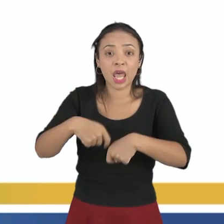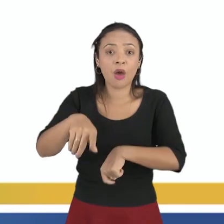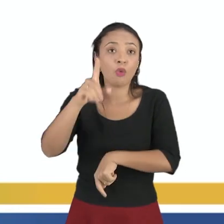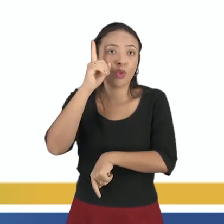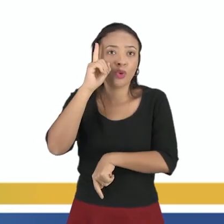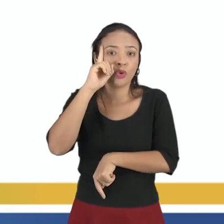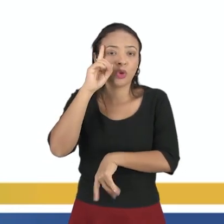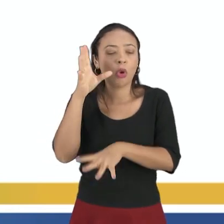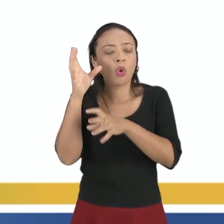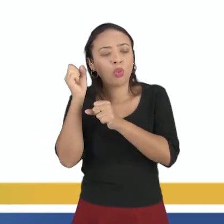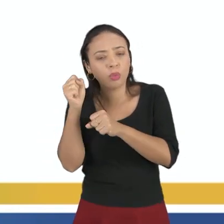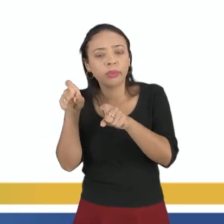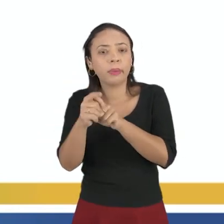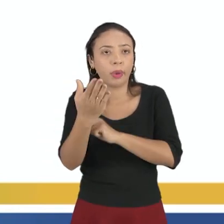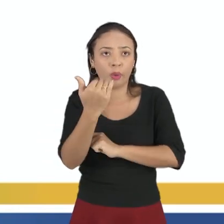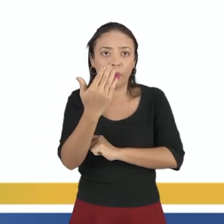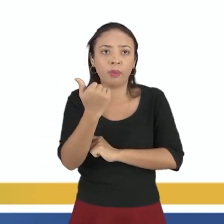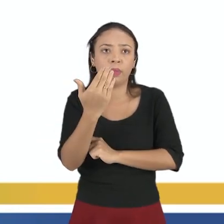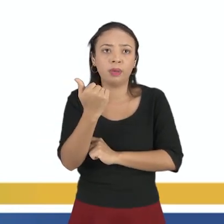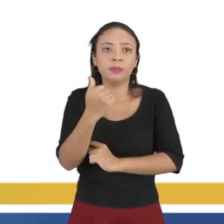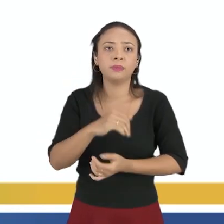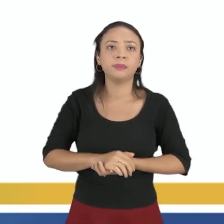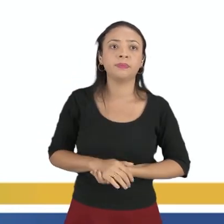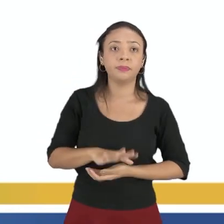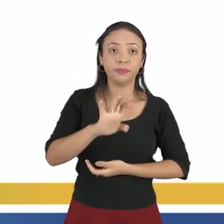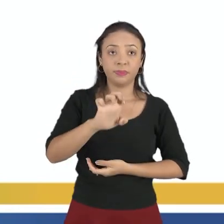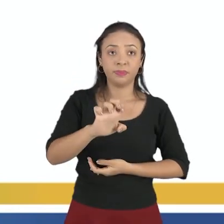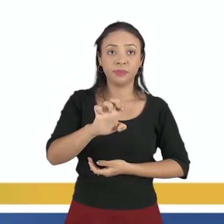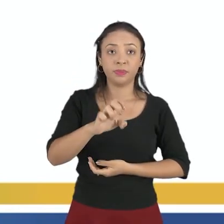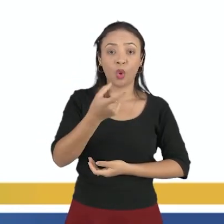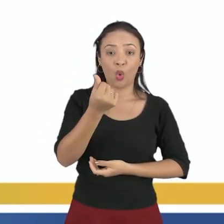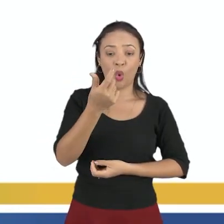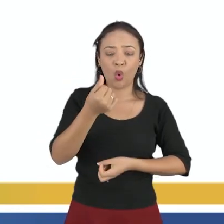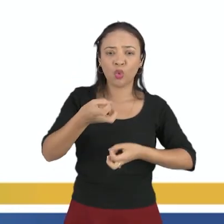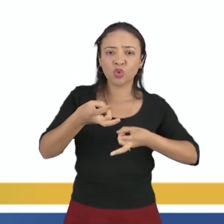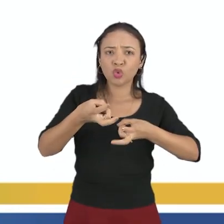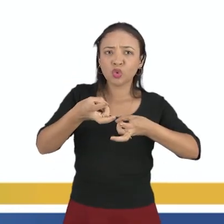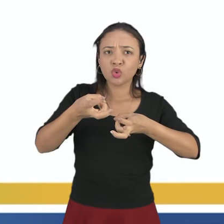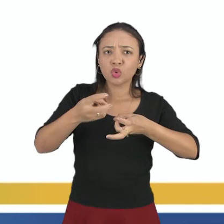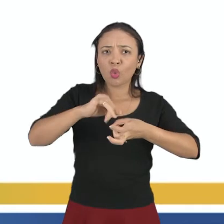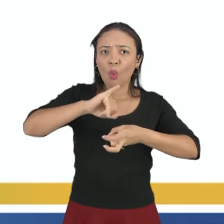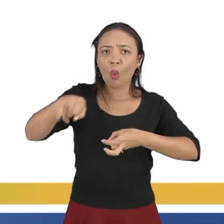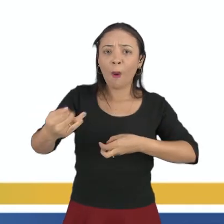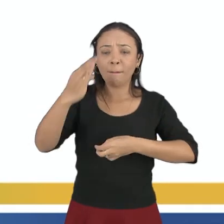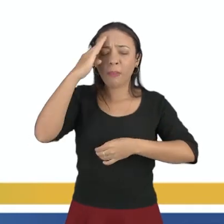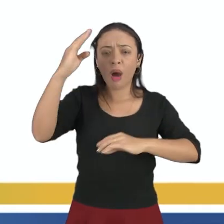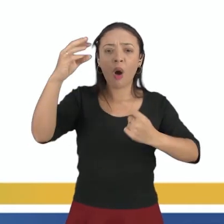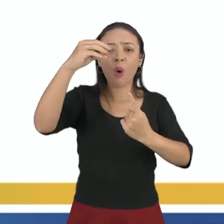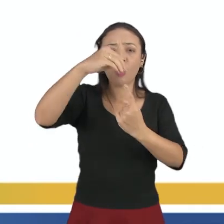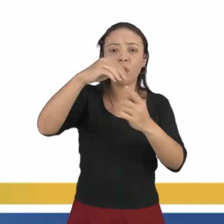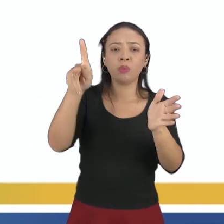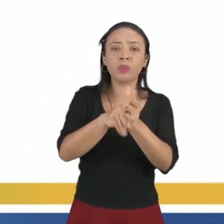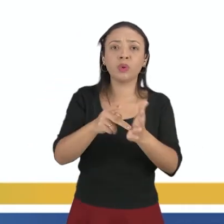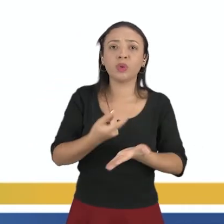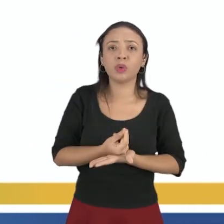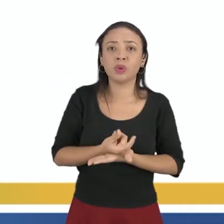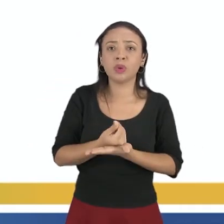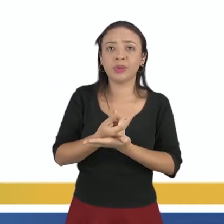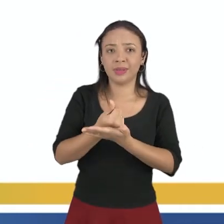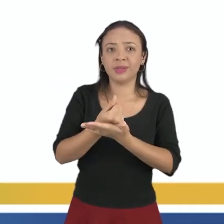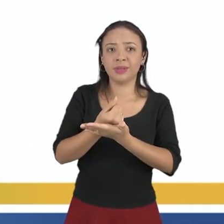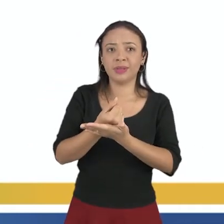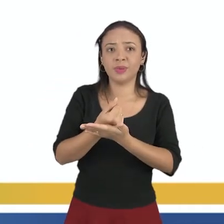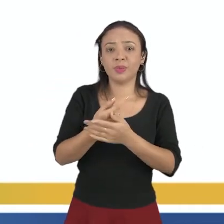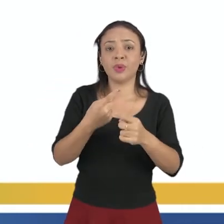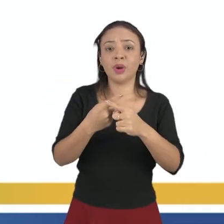onde dormir e comer. E a letra E. O lucro é o principal objetivo capitalista proveniente do resultado